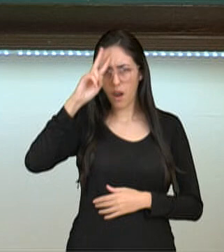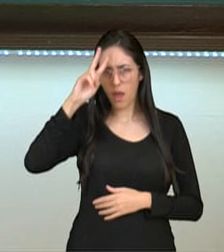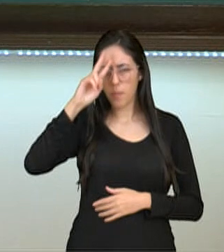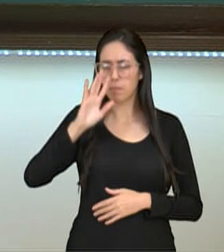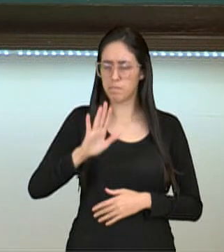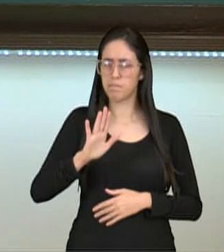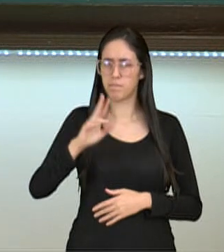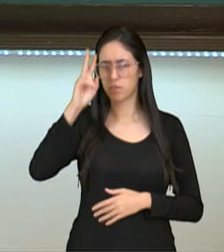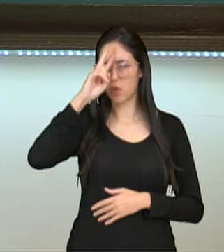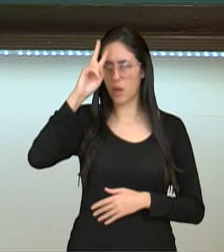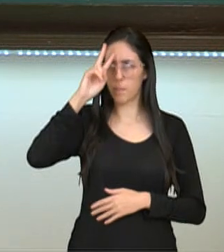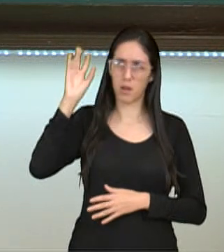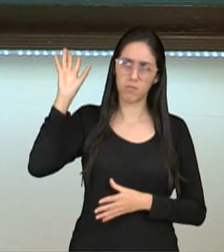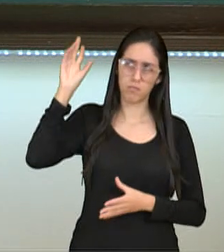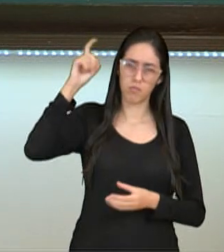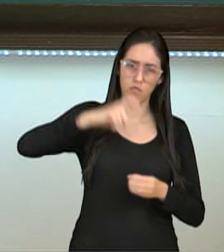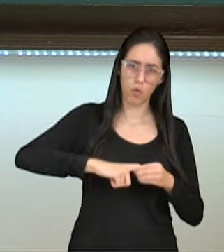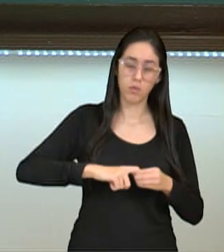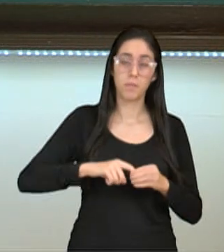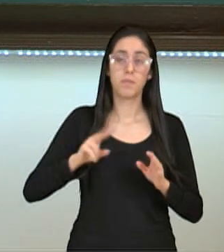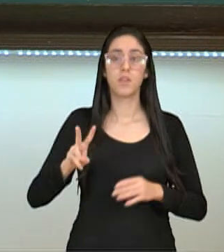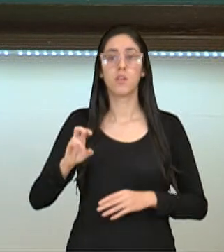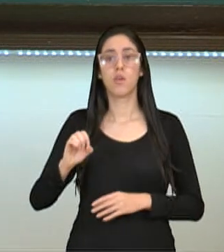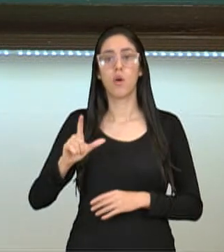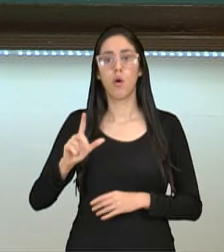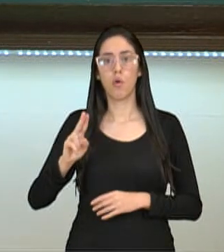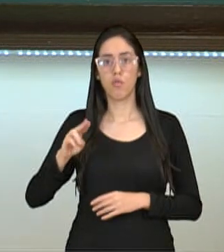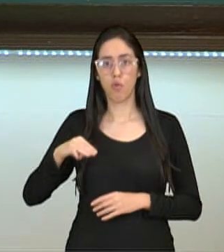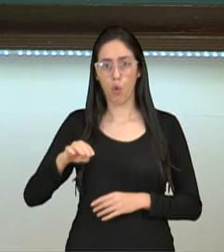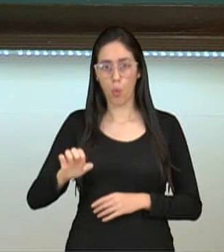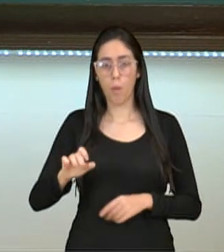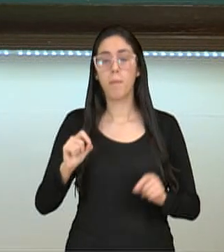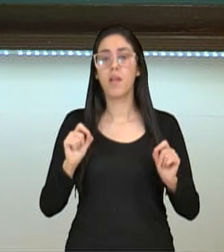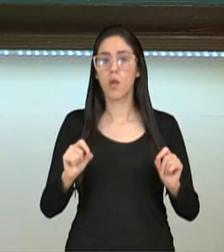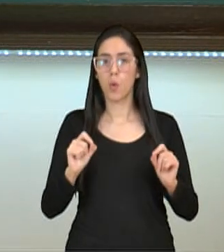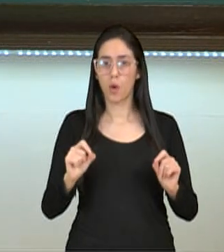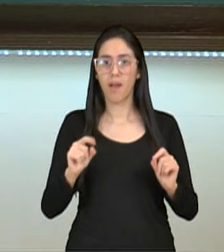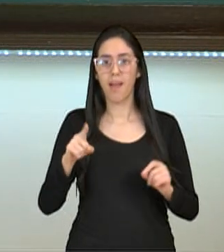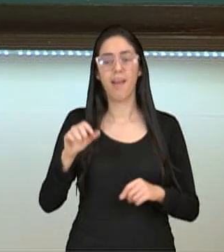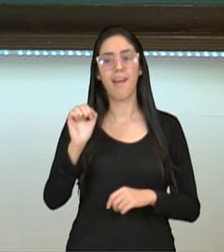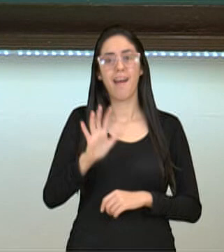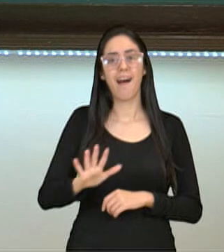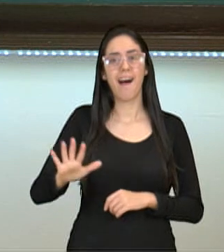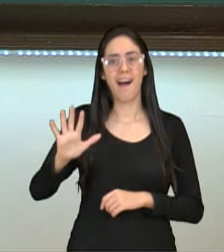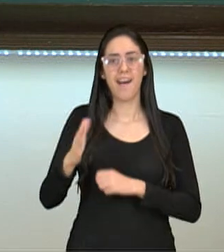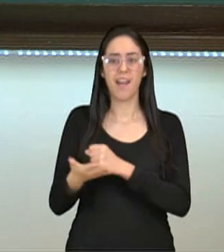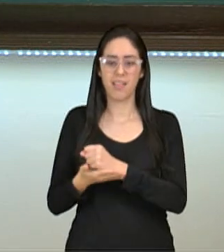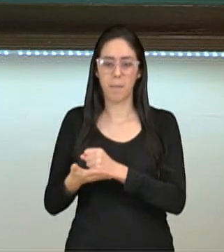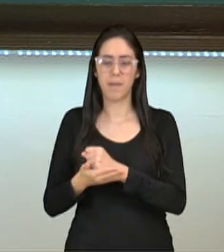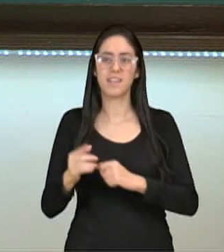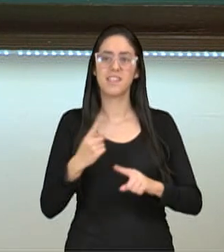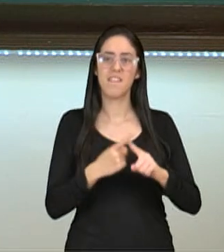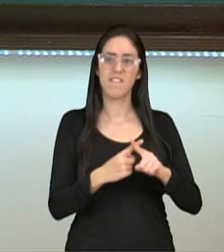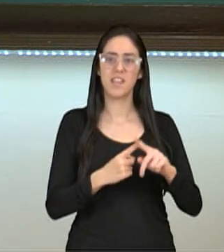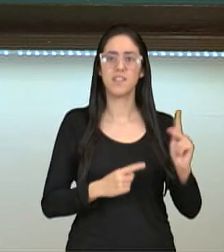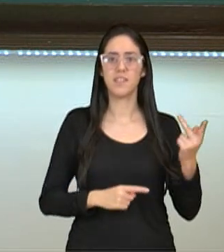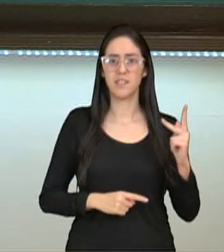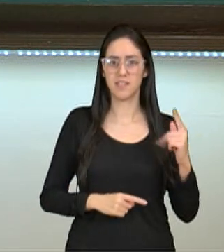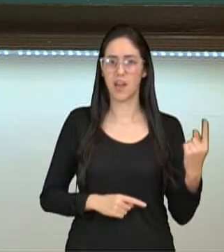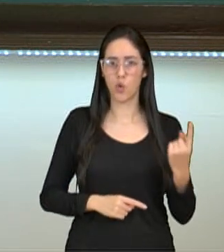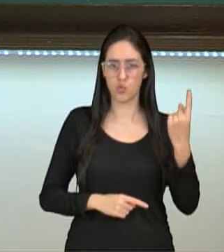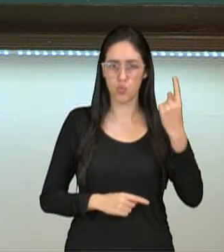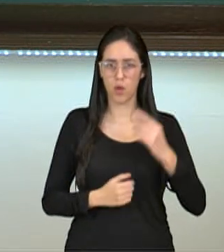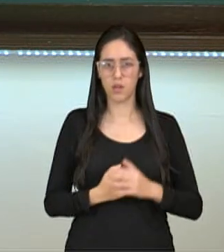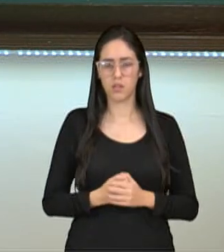vamos relembrar, né? Volume sempre a gente fala normalmente área da base vezes a altura. Mas será que isso